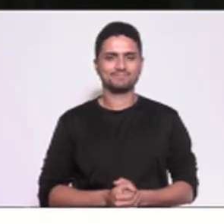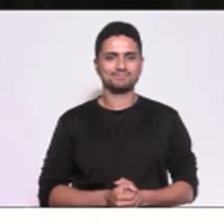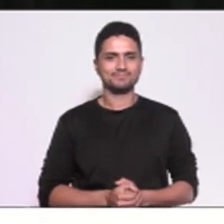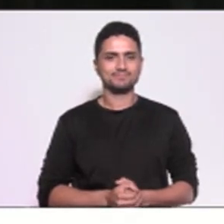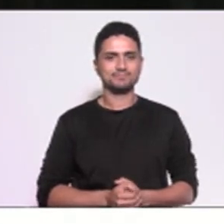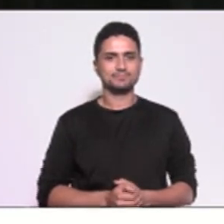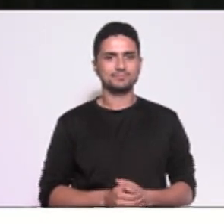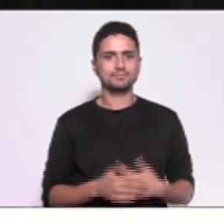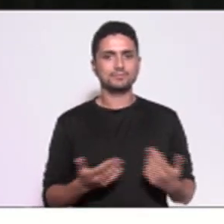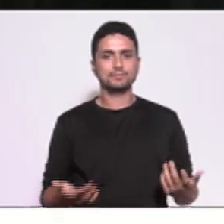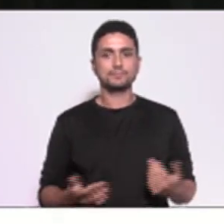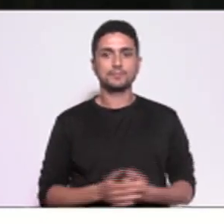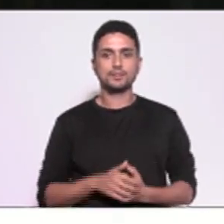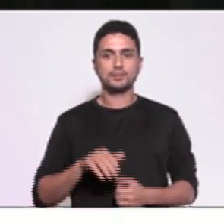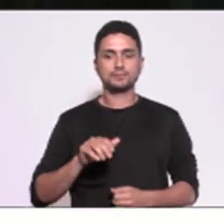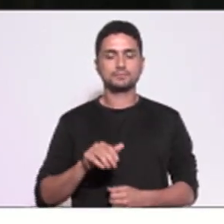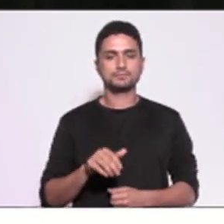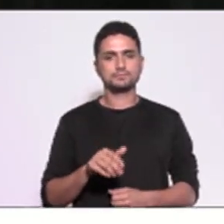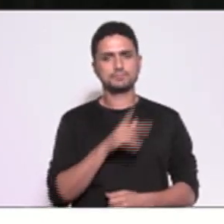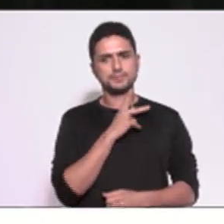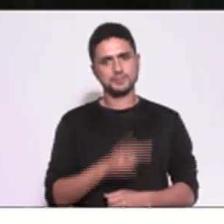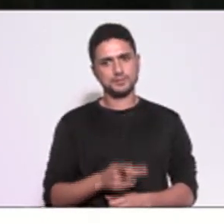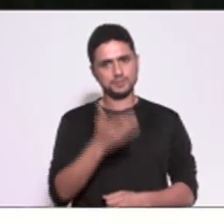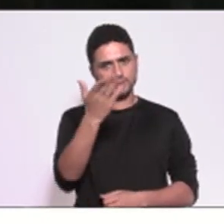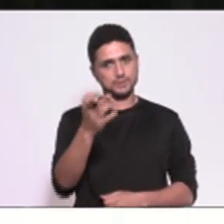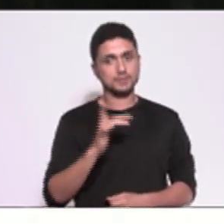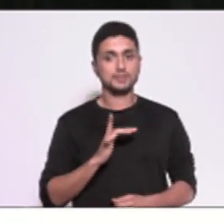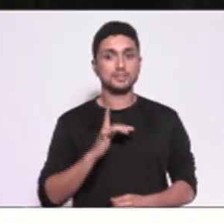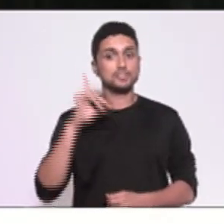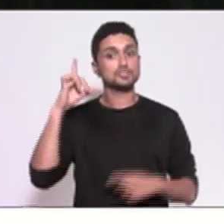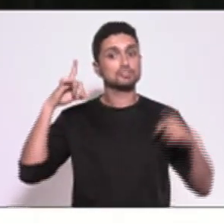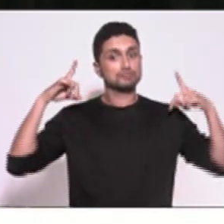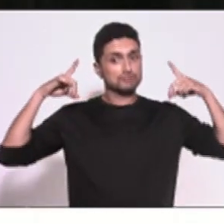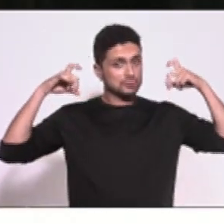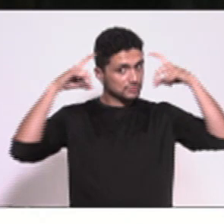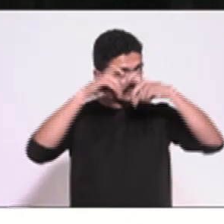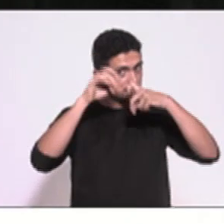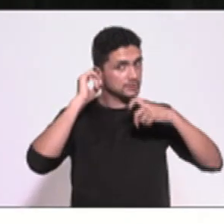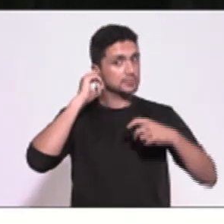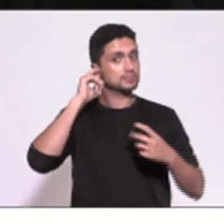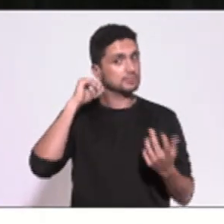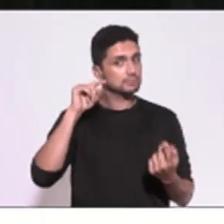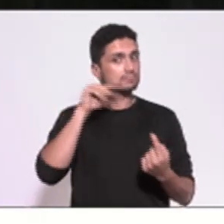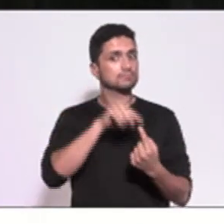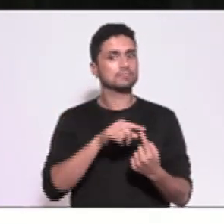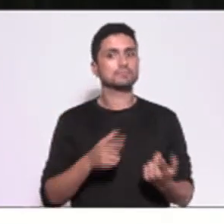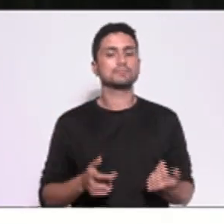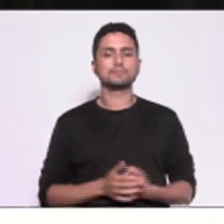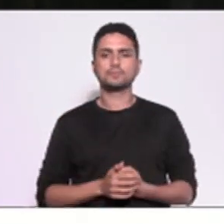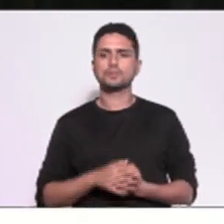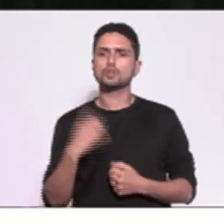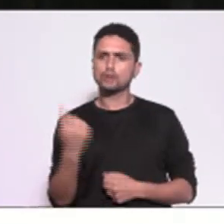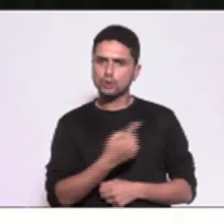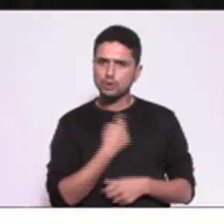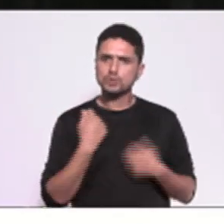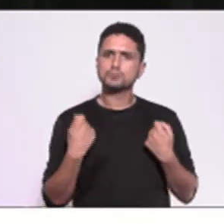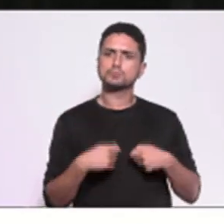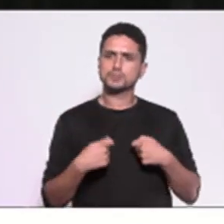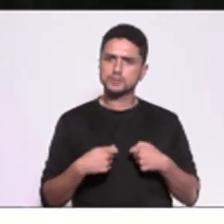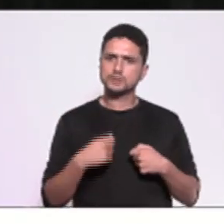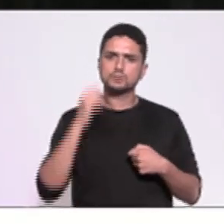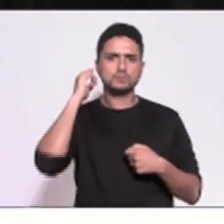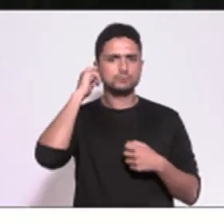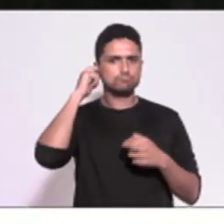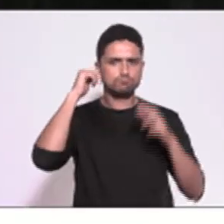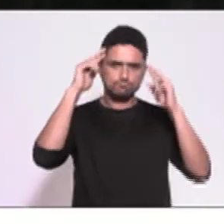E, presidente Alexandre Knoploch, nós temos uma difícil missão. Temos que honrar a